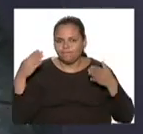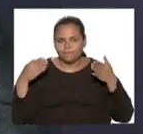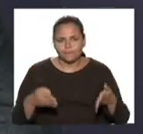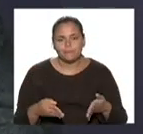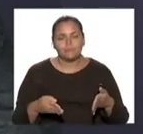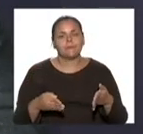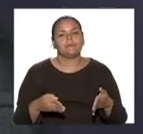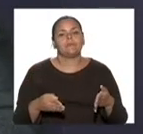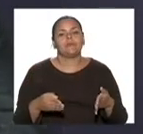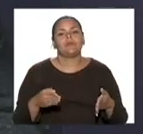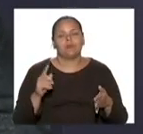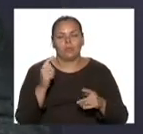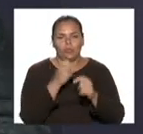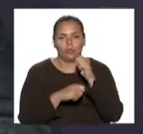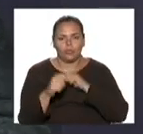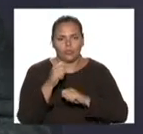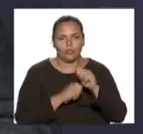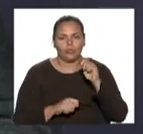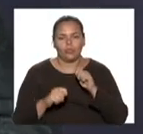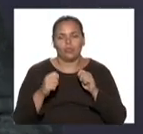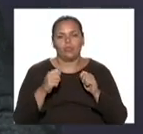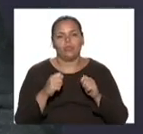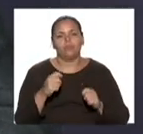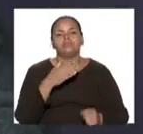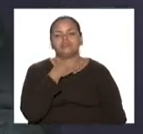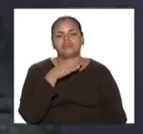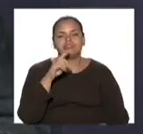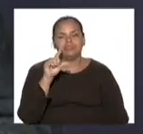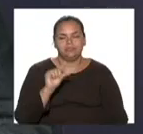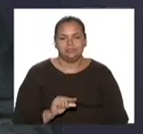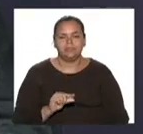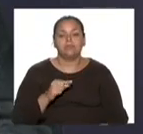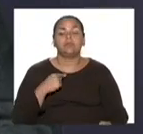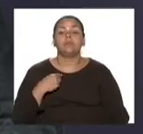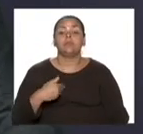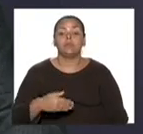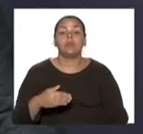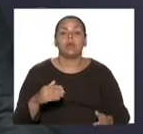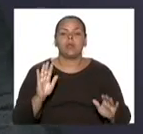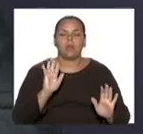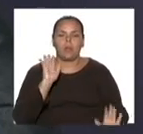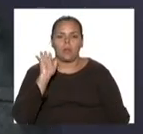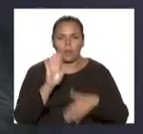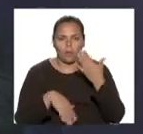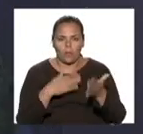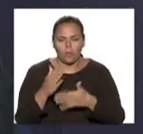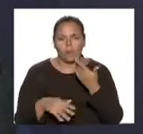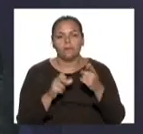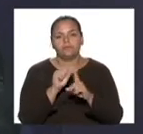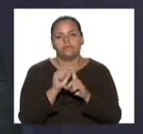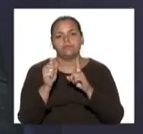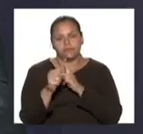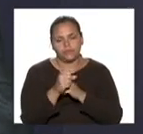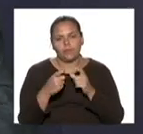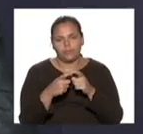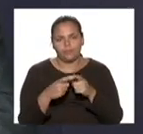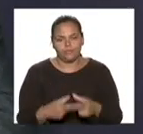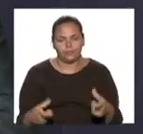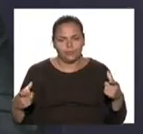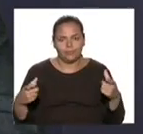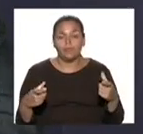de vista da retração econômica, e essa retração econômica gera um caos social muito